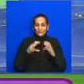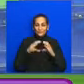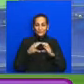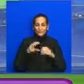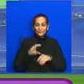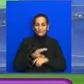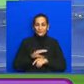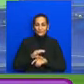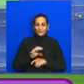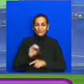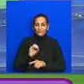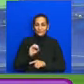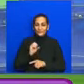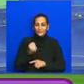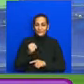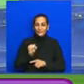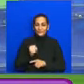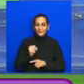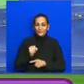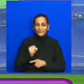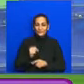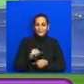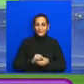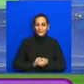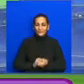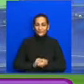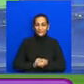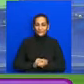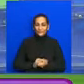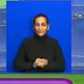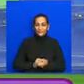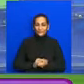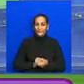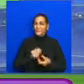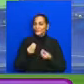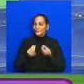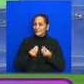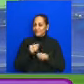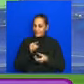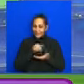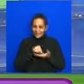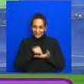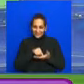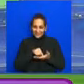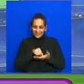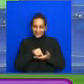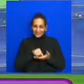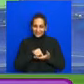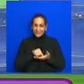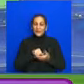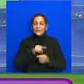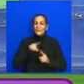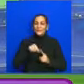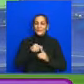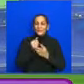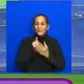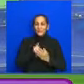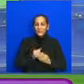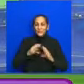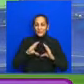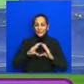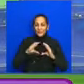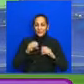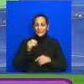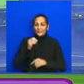Bola cinza, 08. Cinza, 08. Como é que você está indo? Está marcando? Mais uma dezena